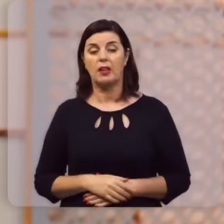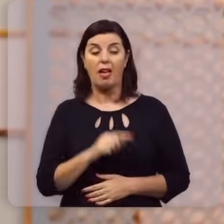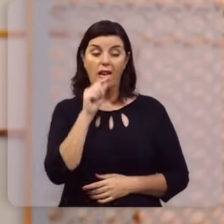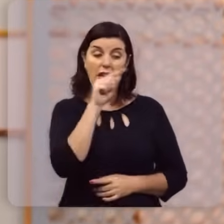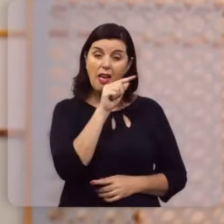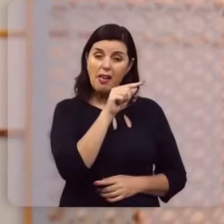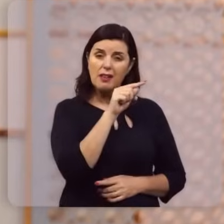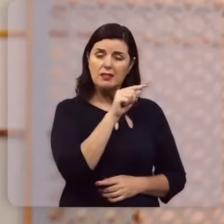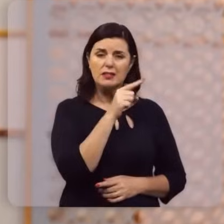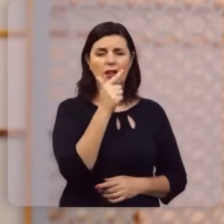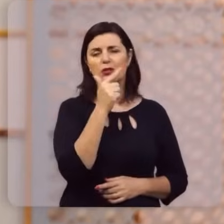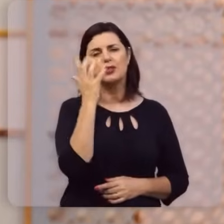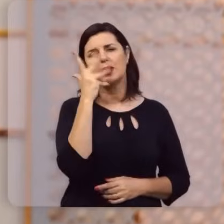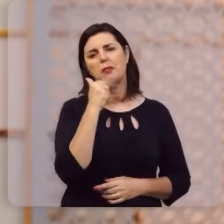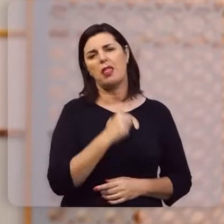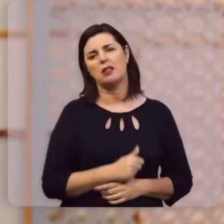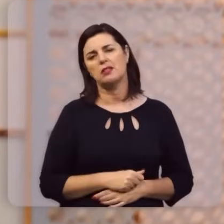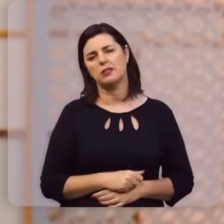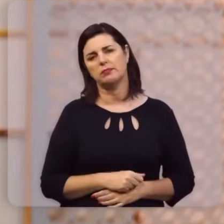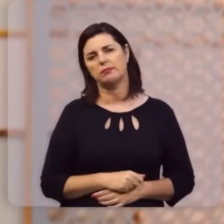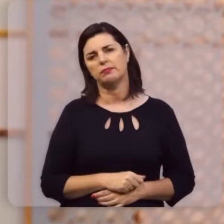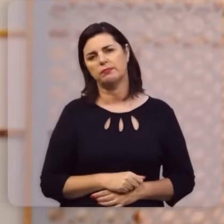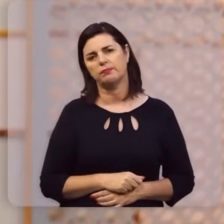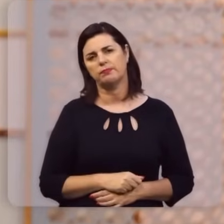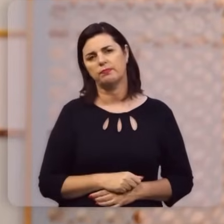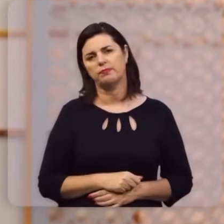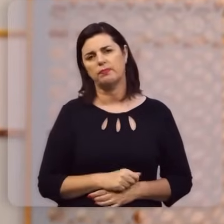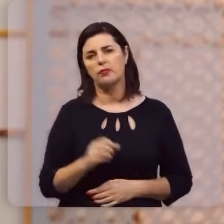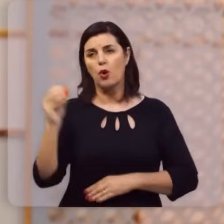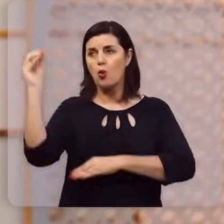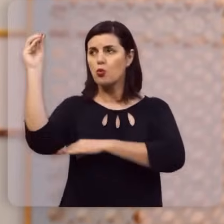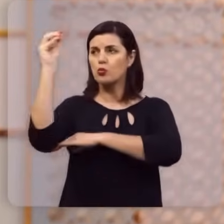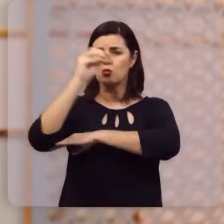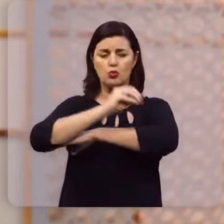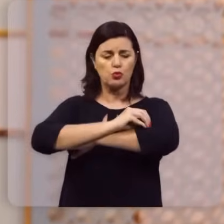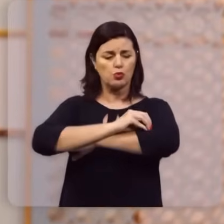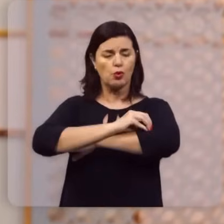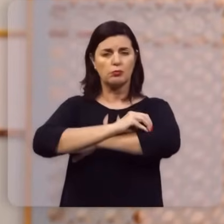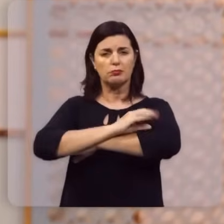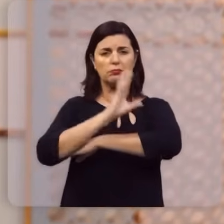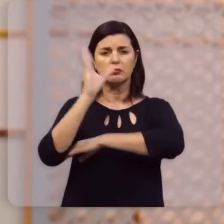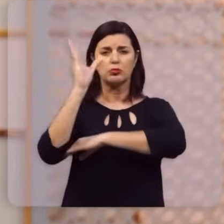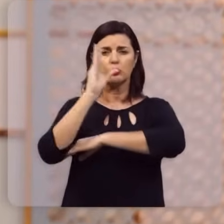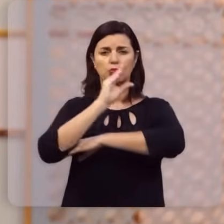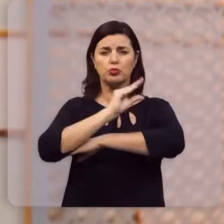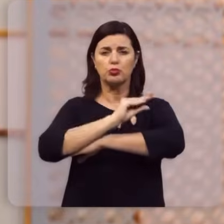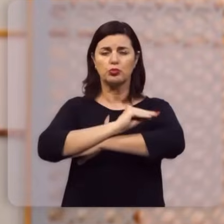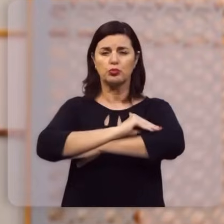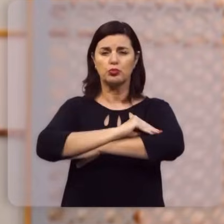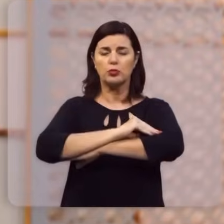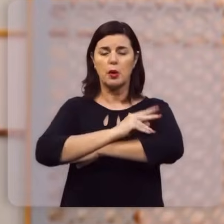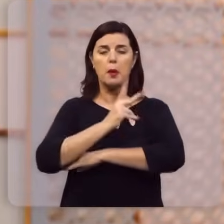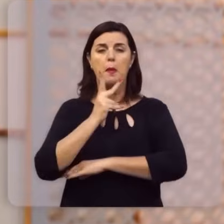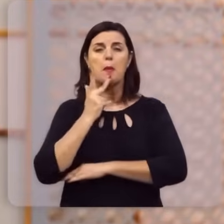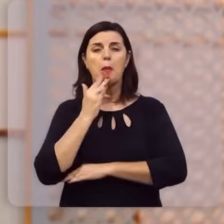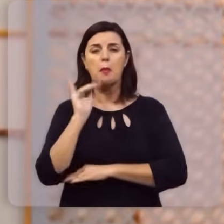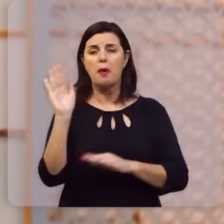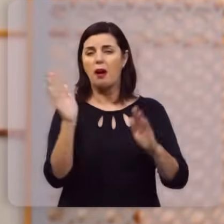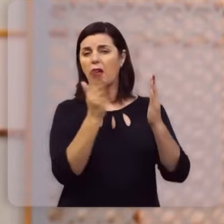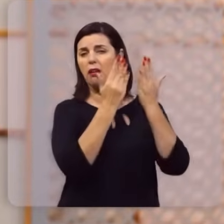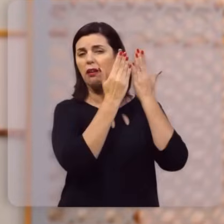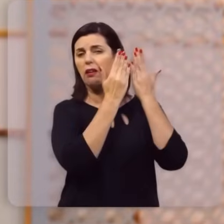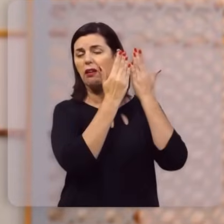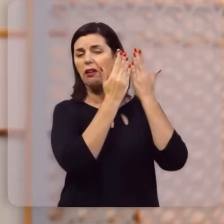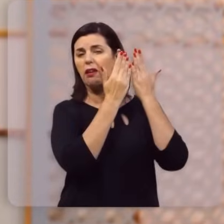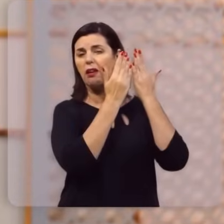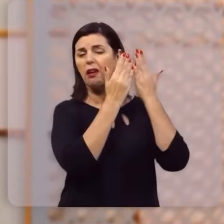ali não havia mais beleza nele o sol escondeu o rosto dele o pai escondeu o rosto